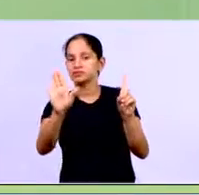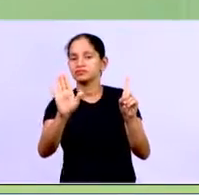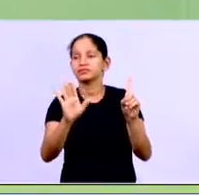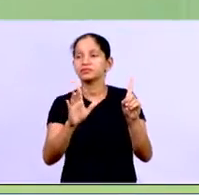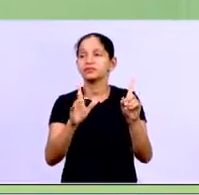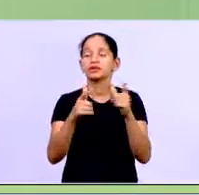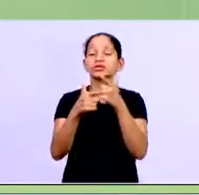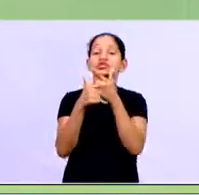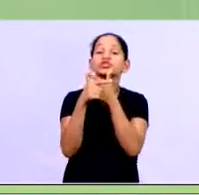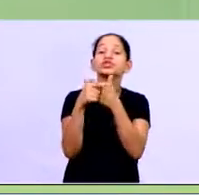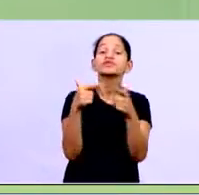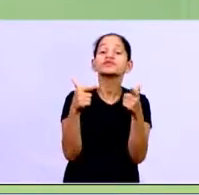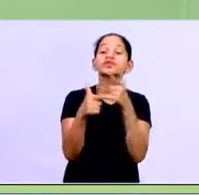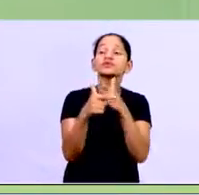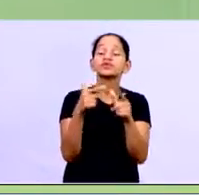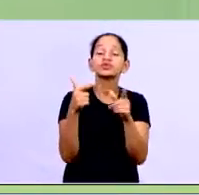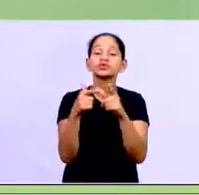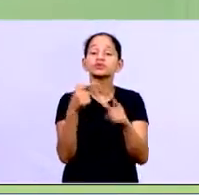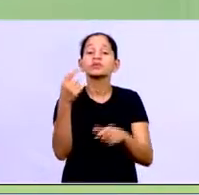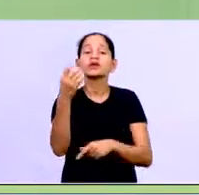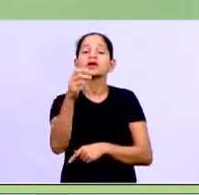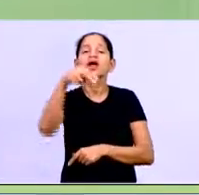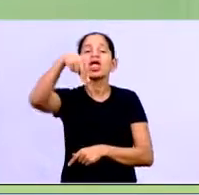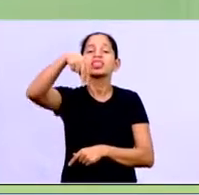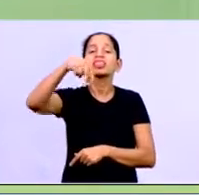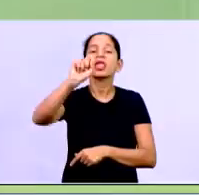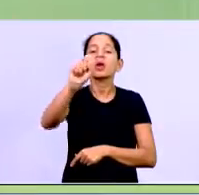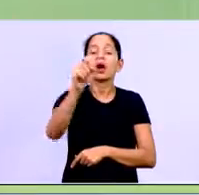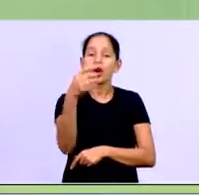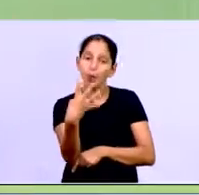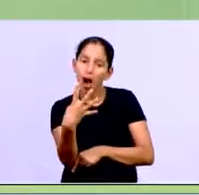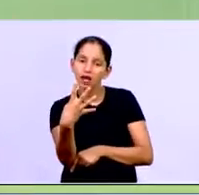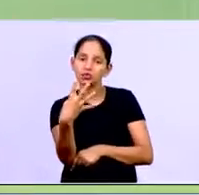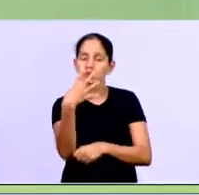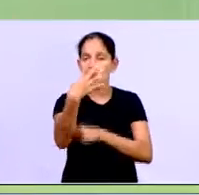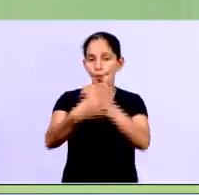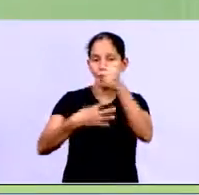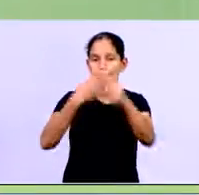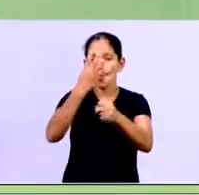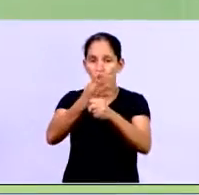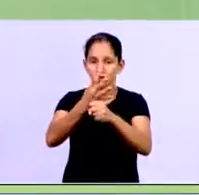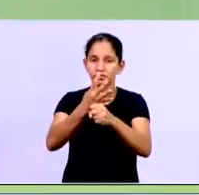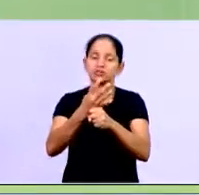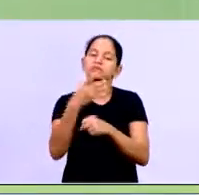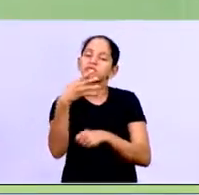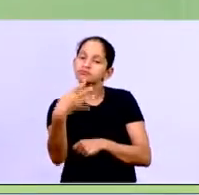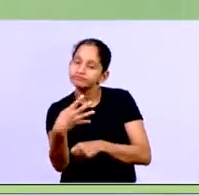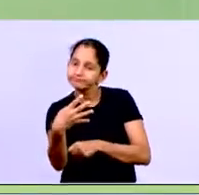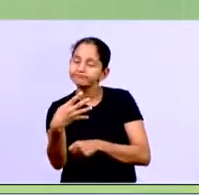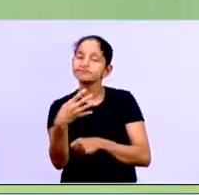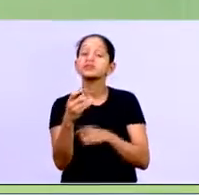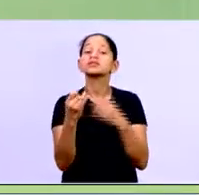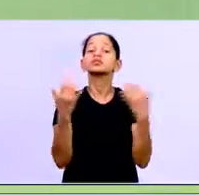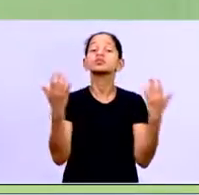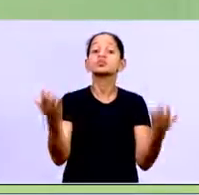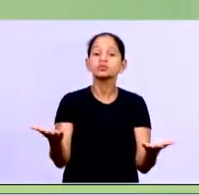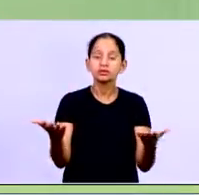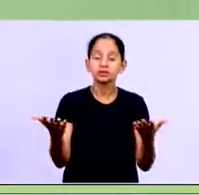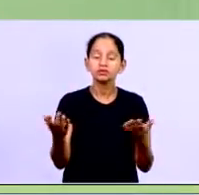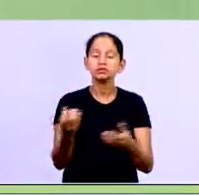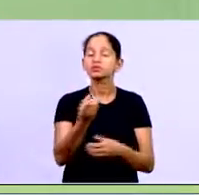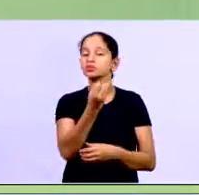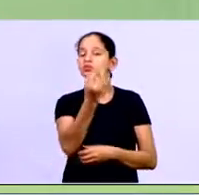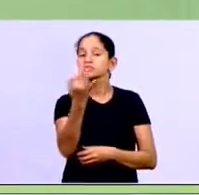dividido para 4 parcelas, 4 períodos, 4 anos. 10 mil dividido para 4, isso vai dar o